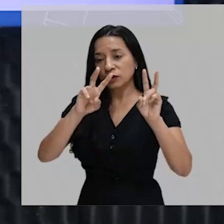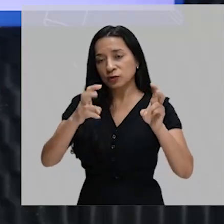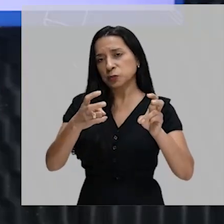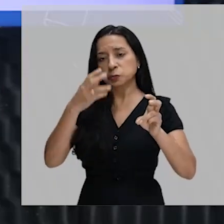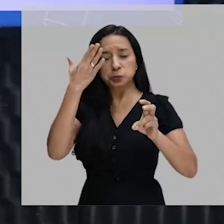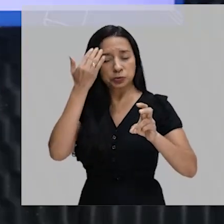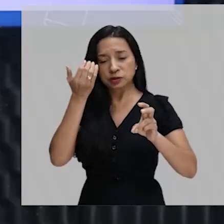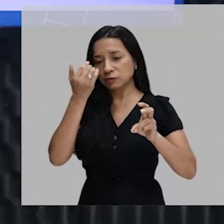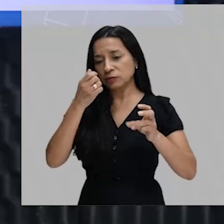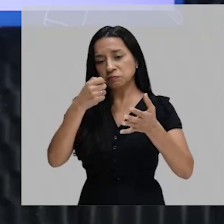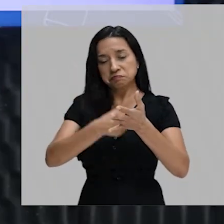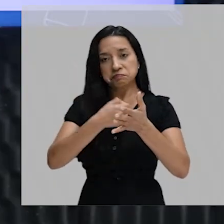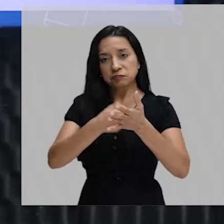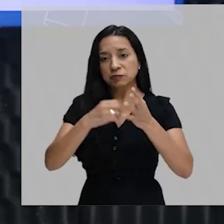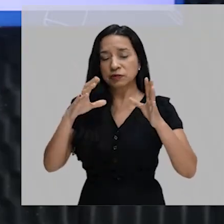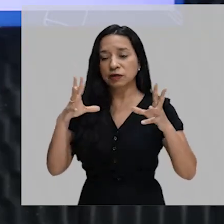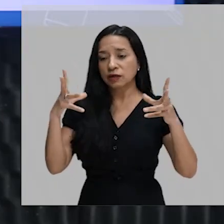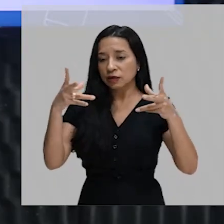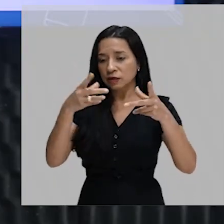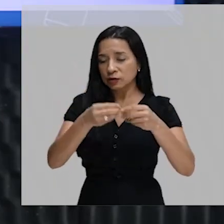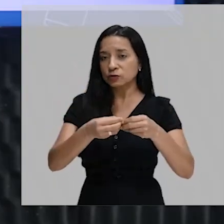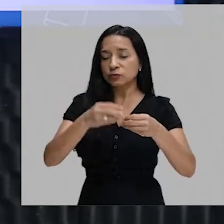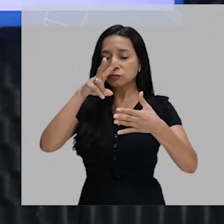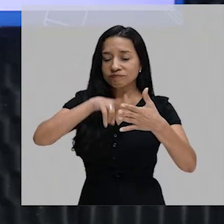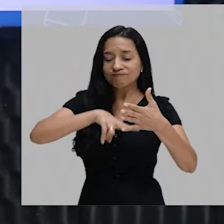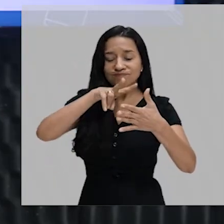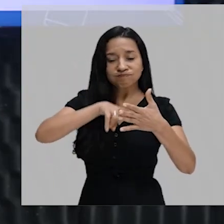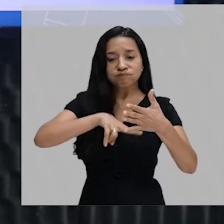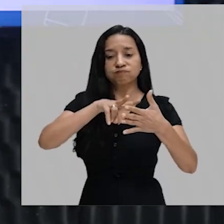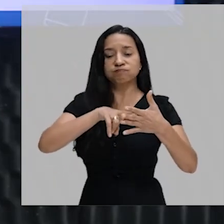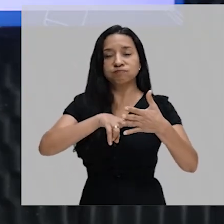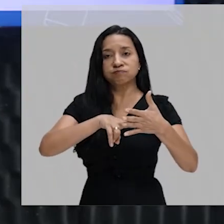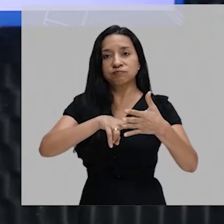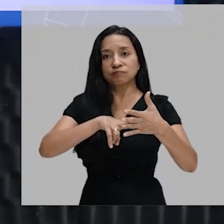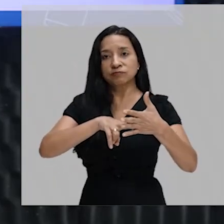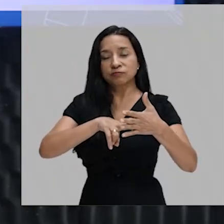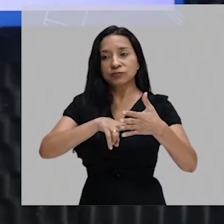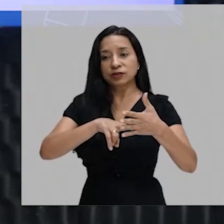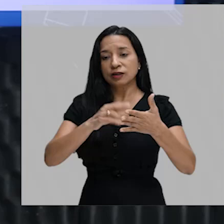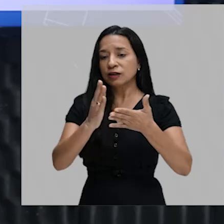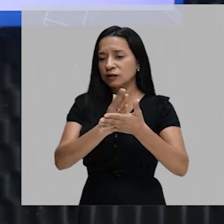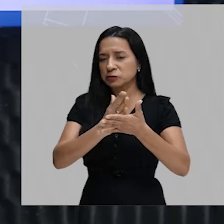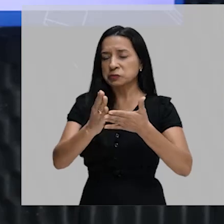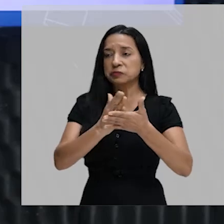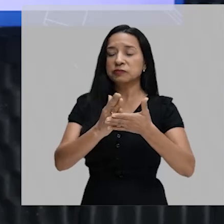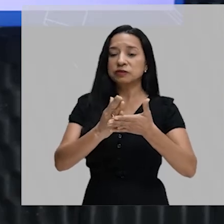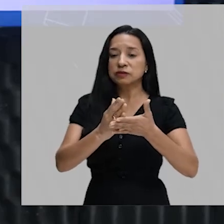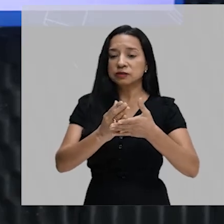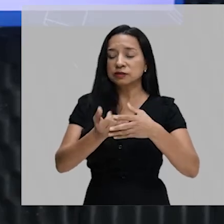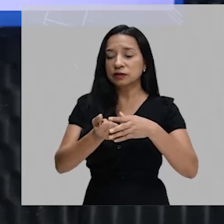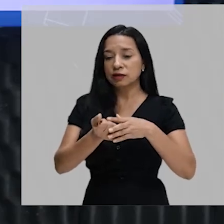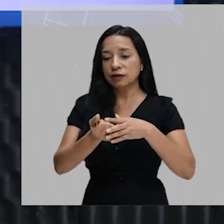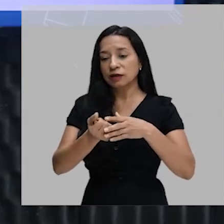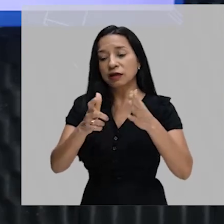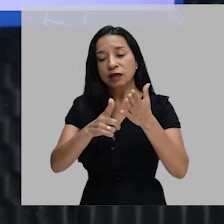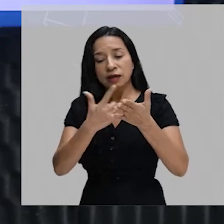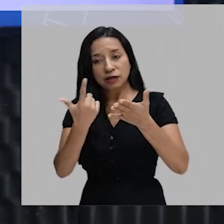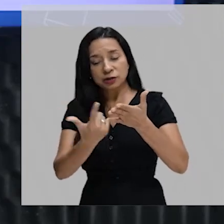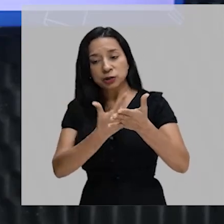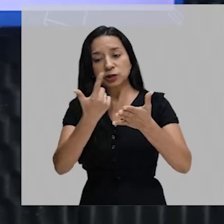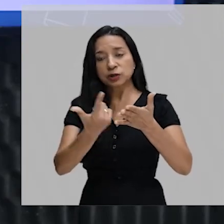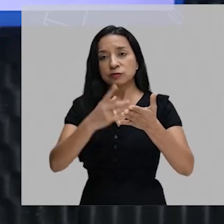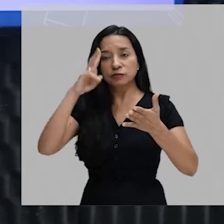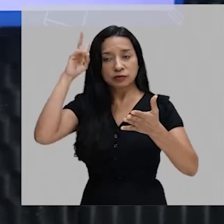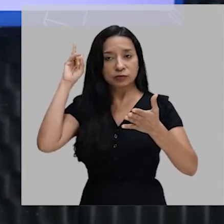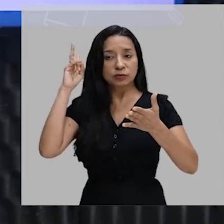tentar entender, vamos resumir, ler um resumo, às vezes obras de vestibulares, né? Vem aí o vestibular da UEMA,